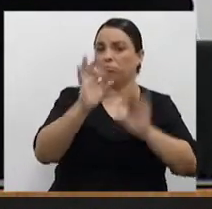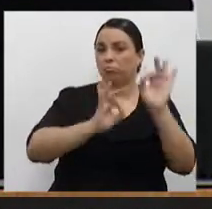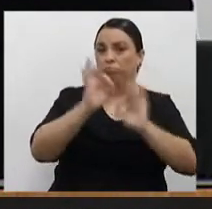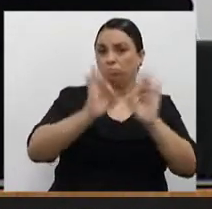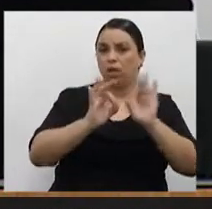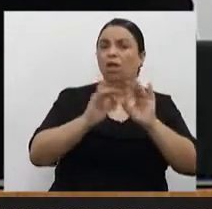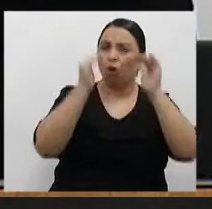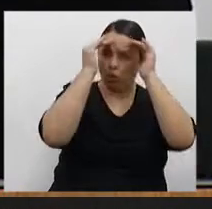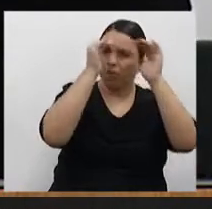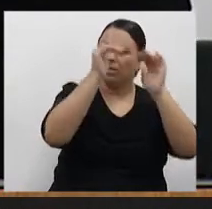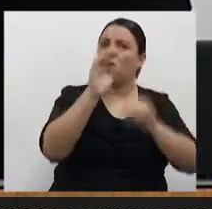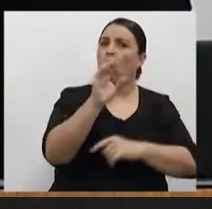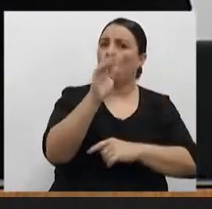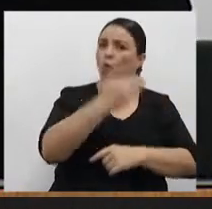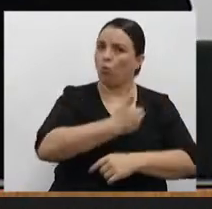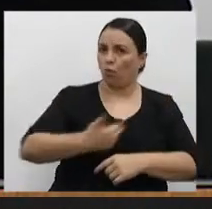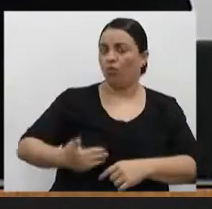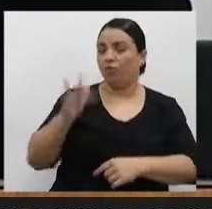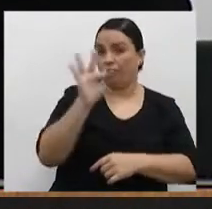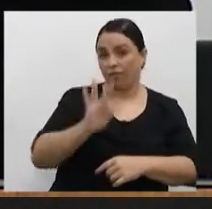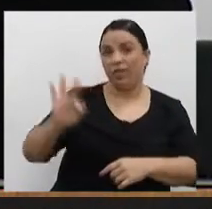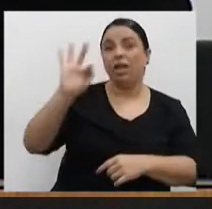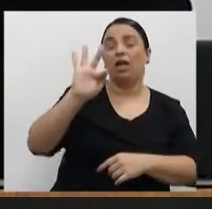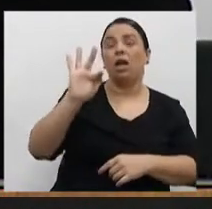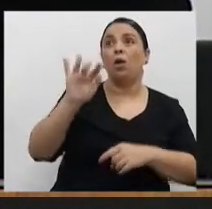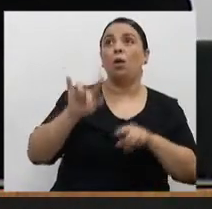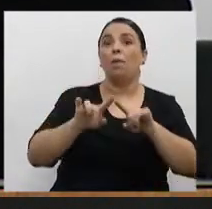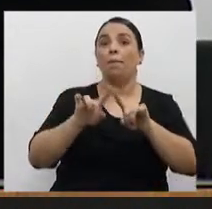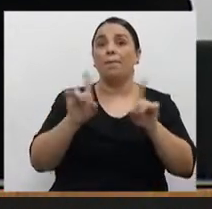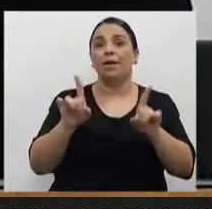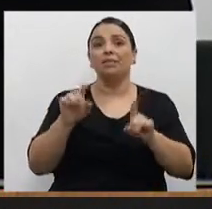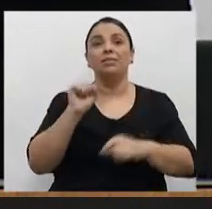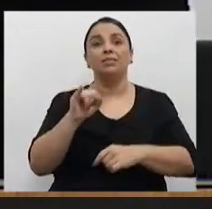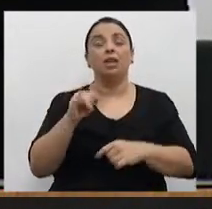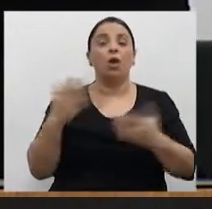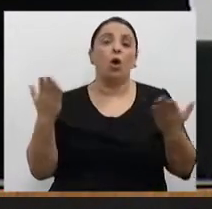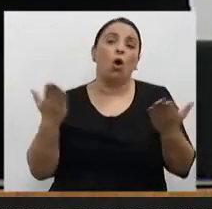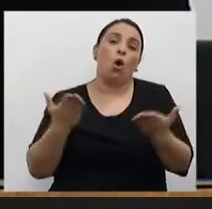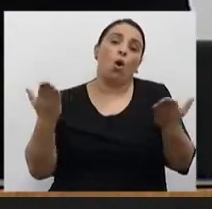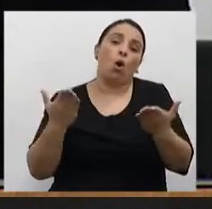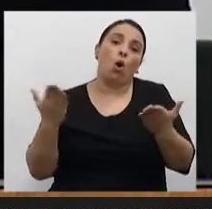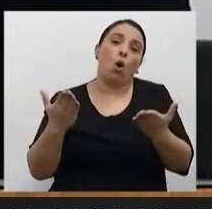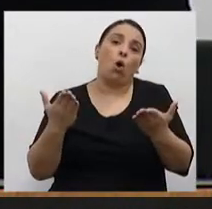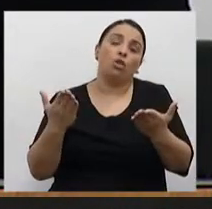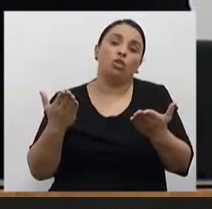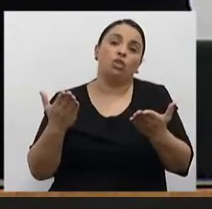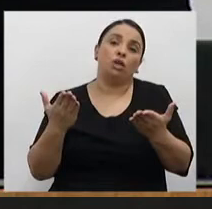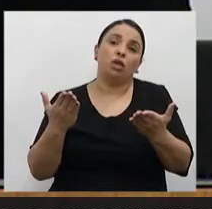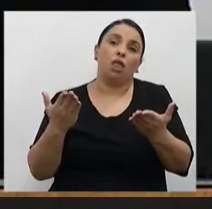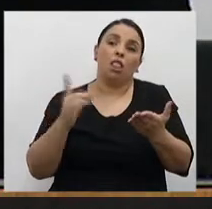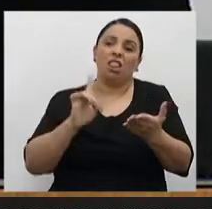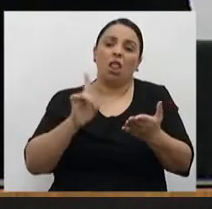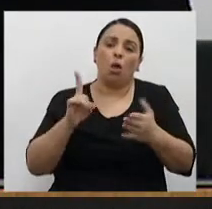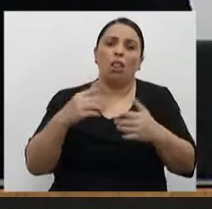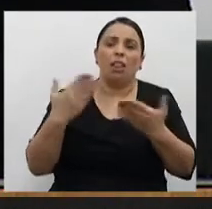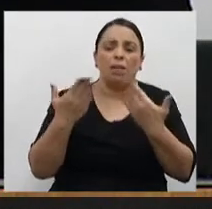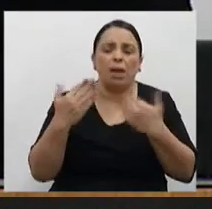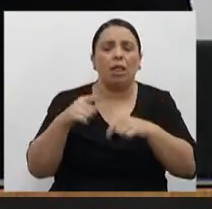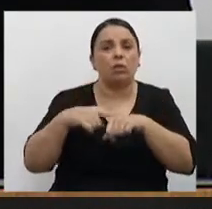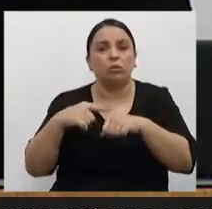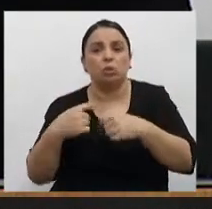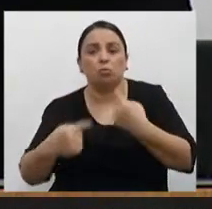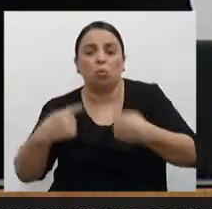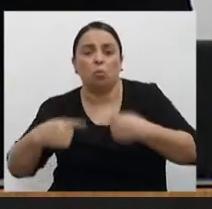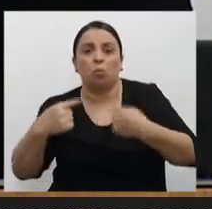essas normativas, se nós não debatermos hoje como vamos construir essas prioridades dentro desse